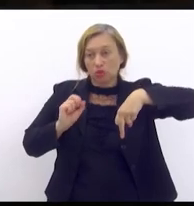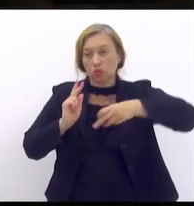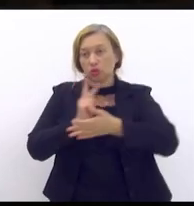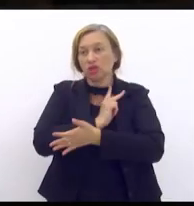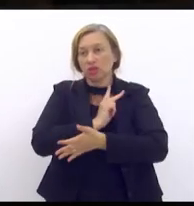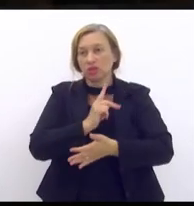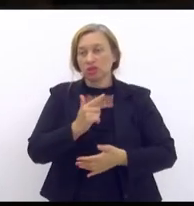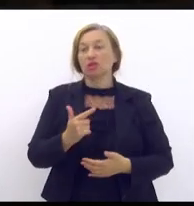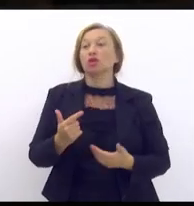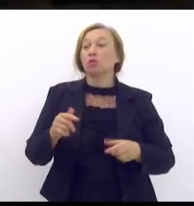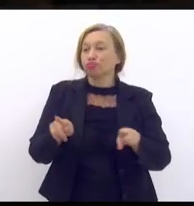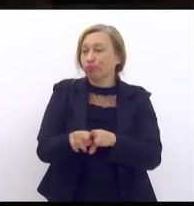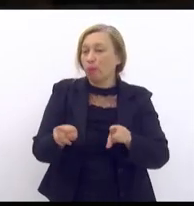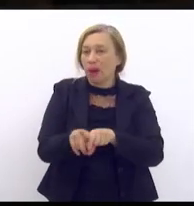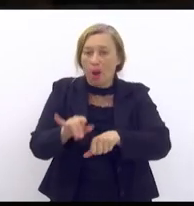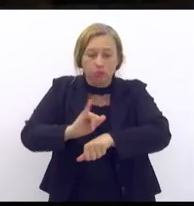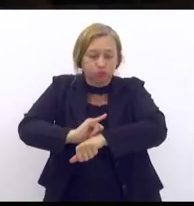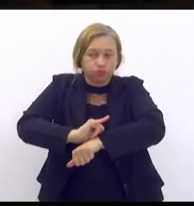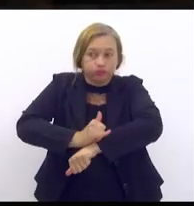Leva à obesidade,